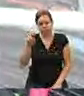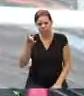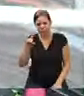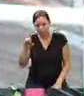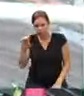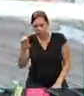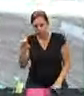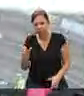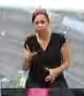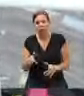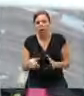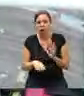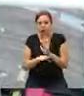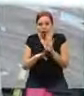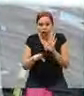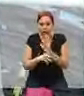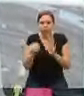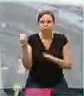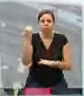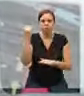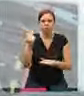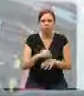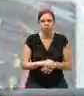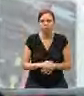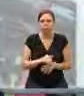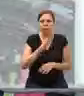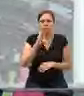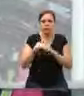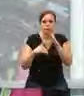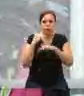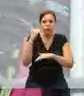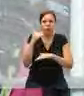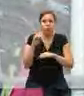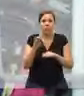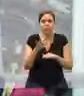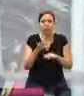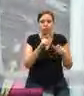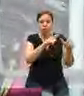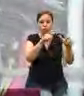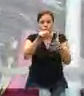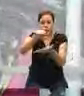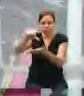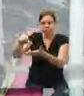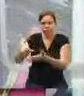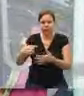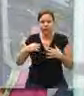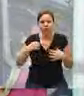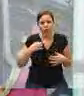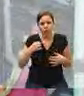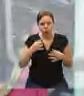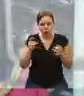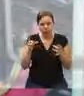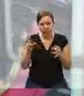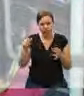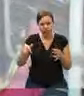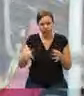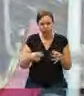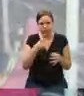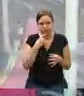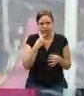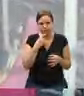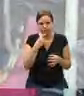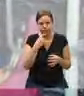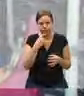leva uma ajuda bastante preciosa e vai muito além da geografia. É que essas roupas que são vendidas aqui em